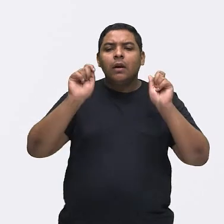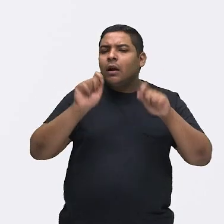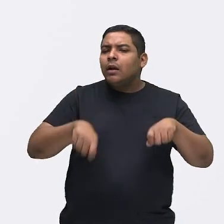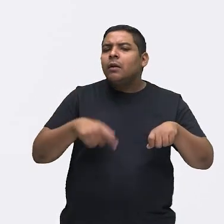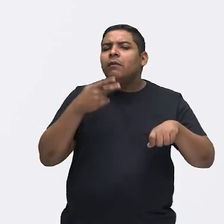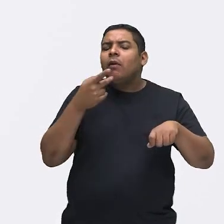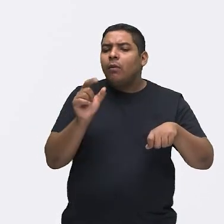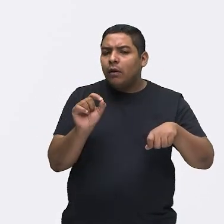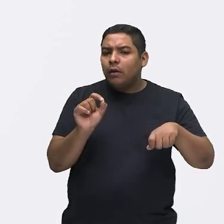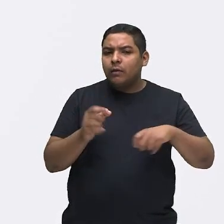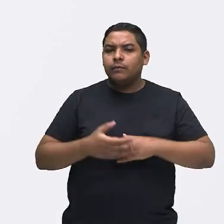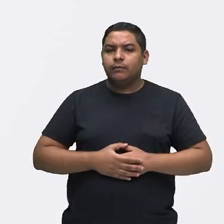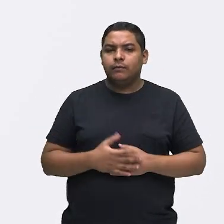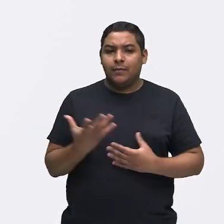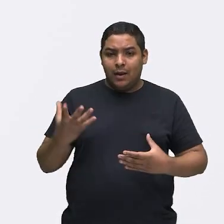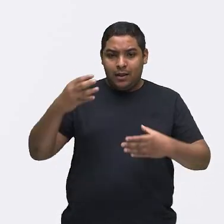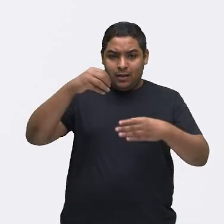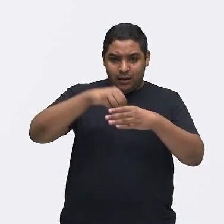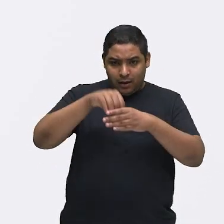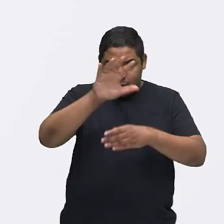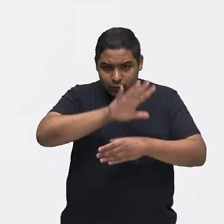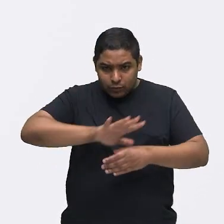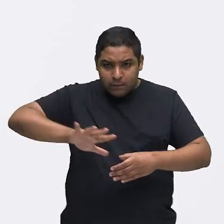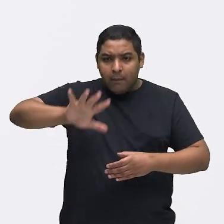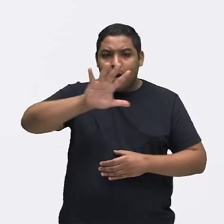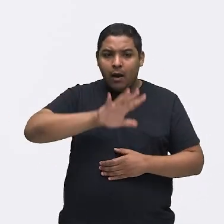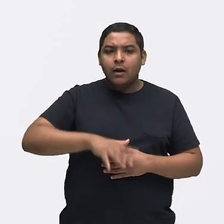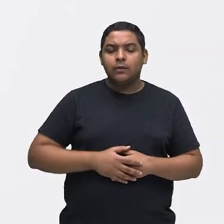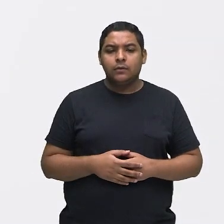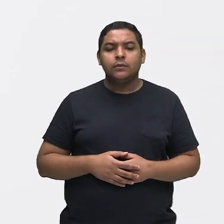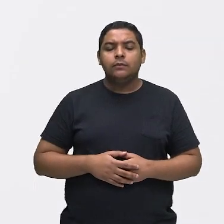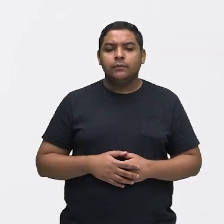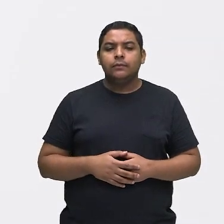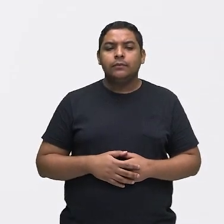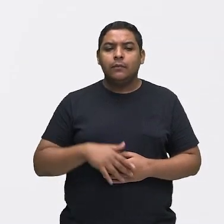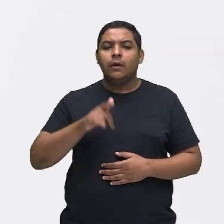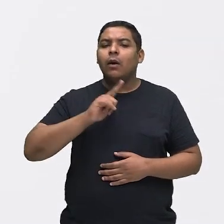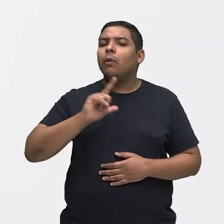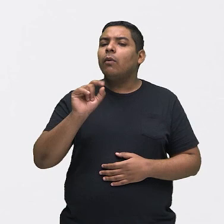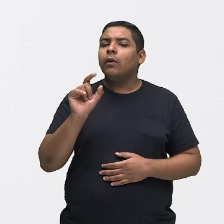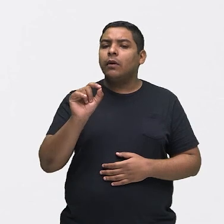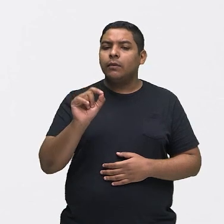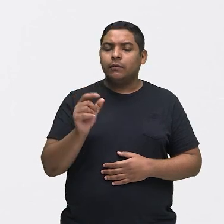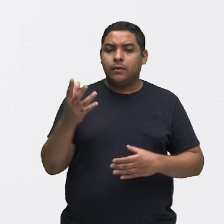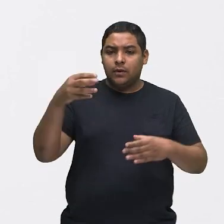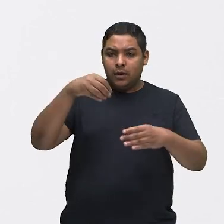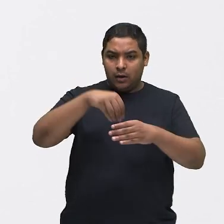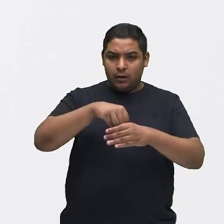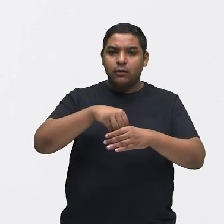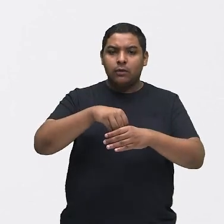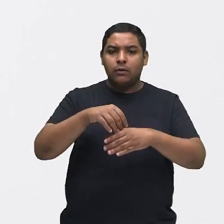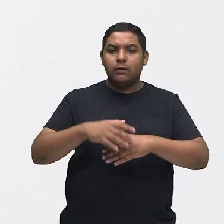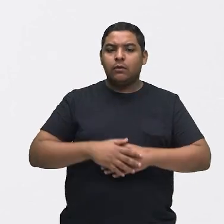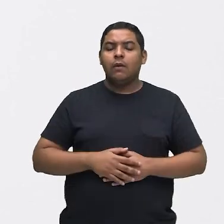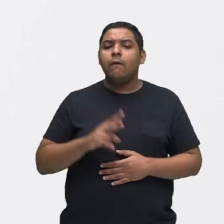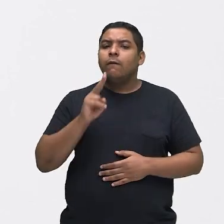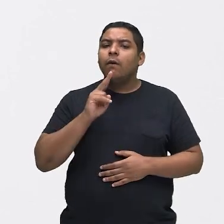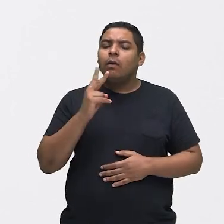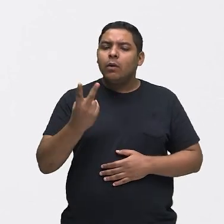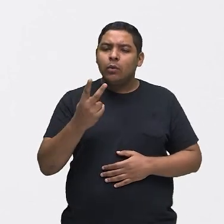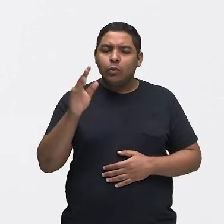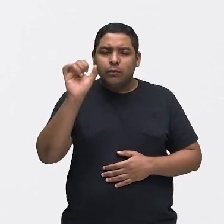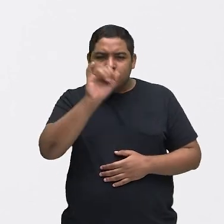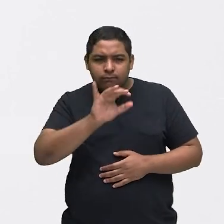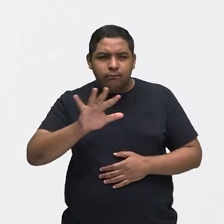considerar que é o preenchimento do espaço interno, tá? Interno, dando a noção de